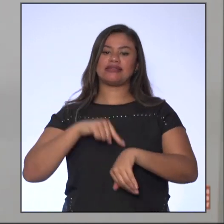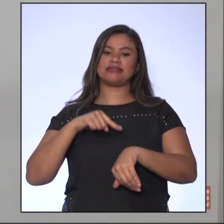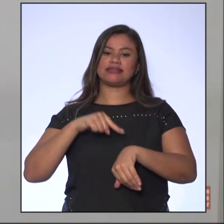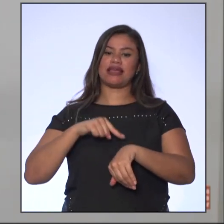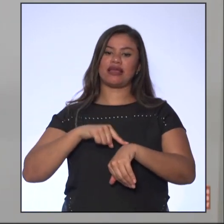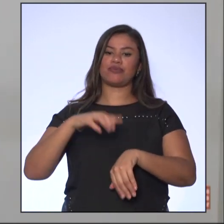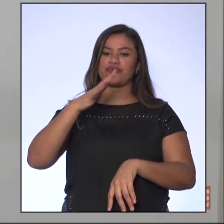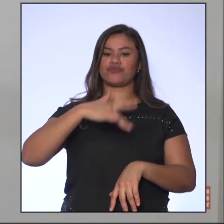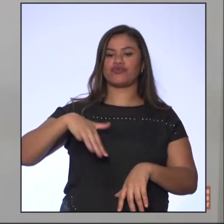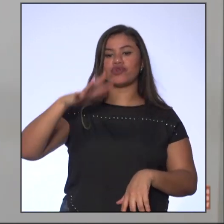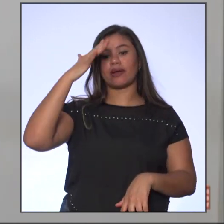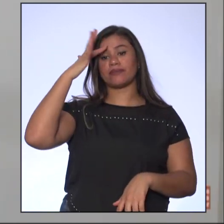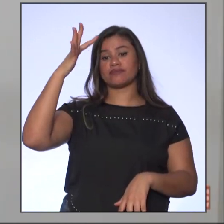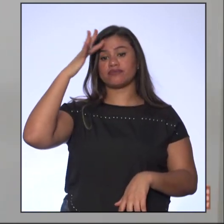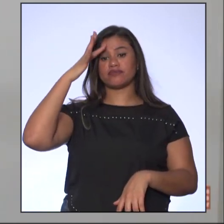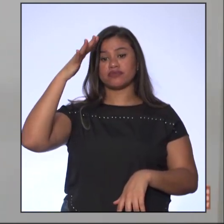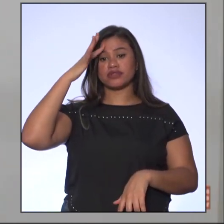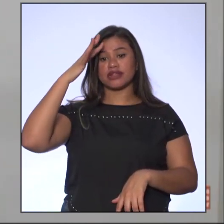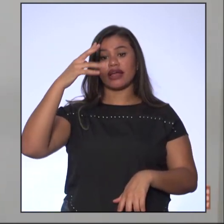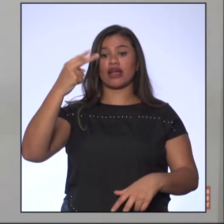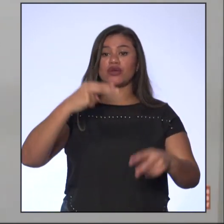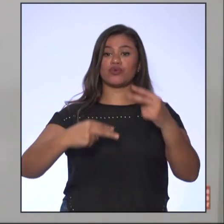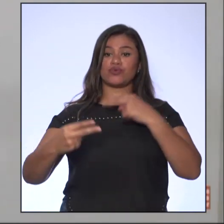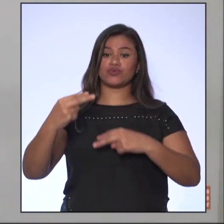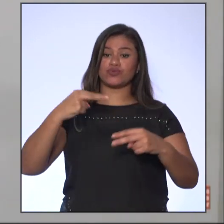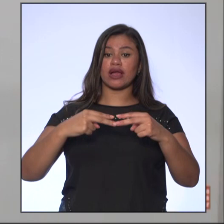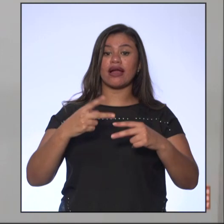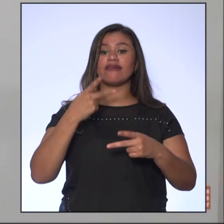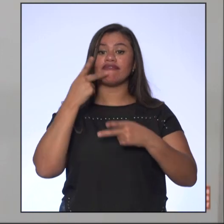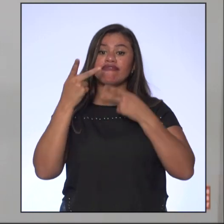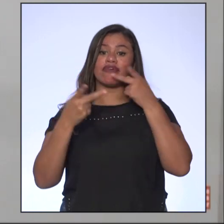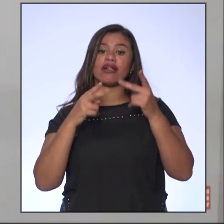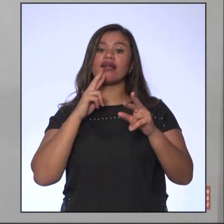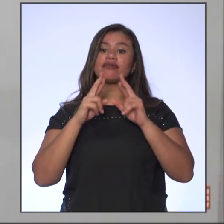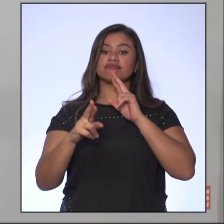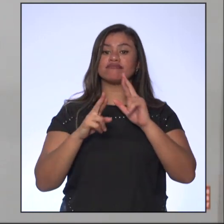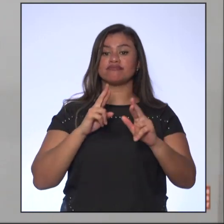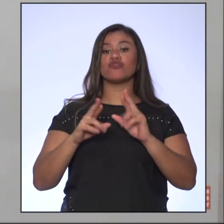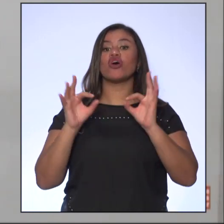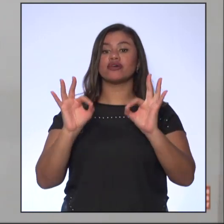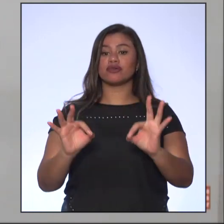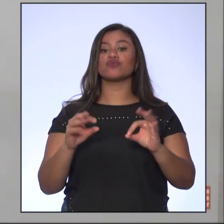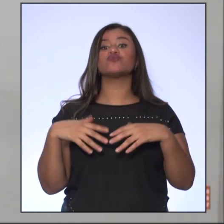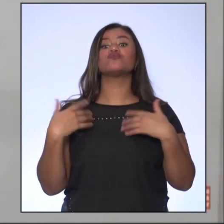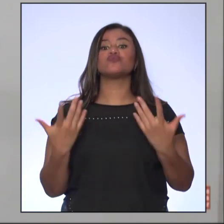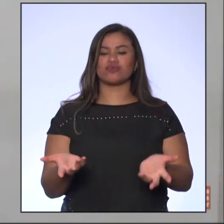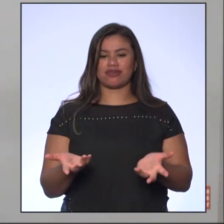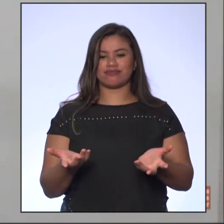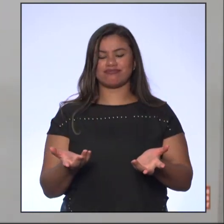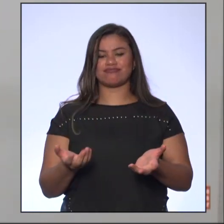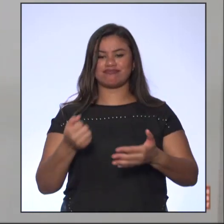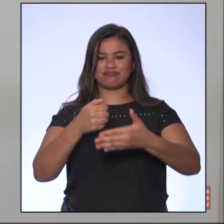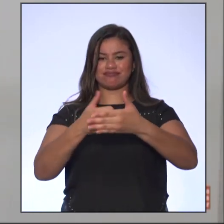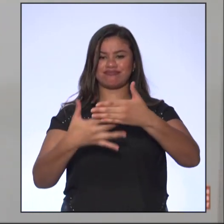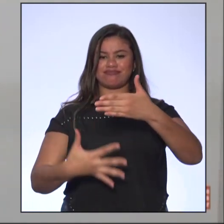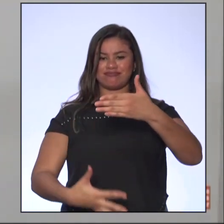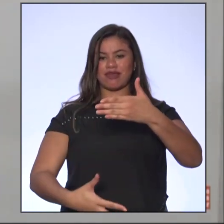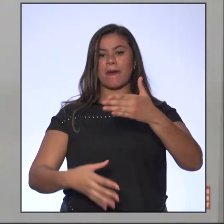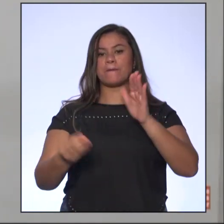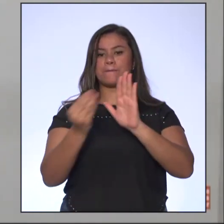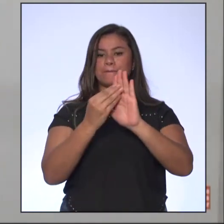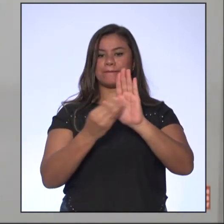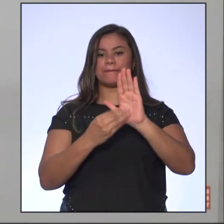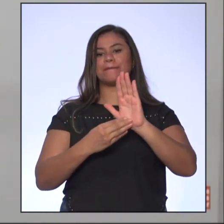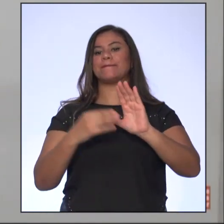você analisar, olhar e me dizer qual é a resposta dessa. Coloca aí no chat aí qual é a